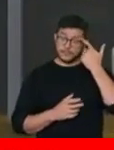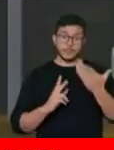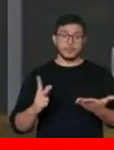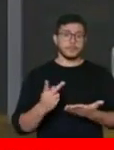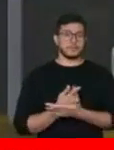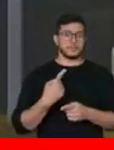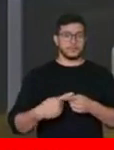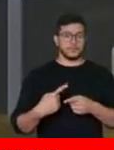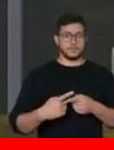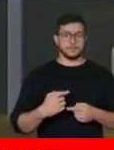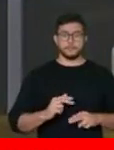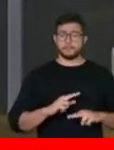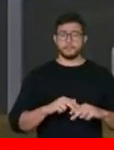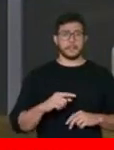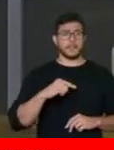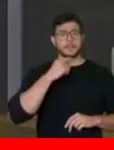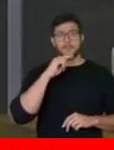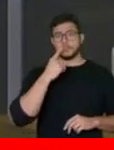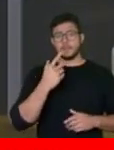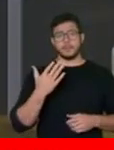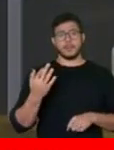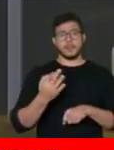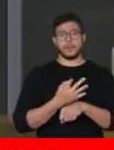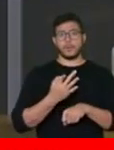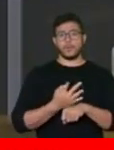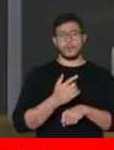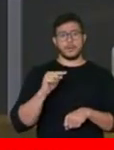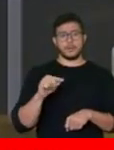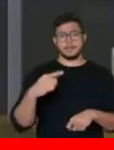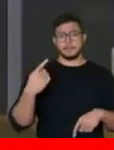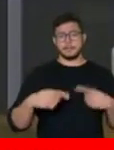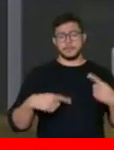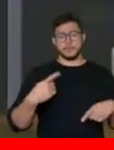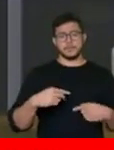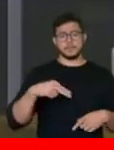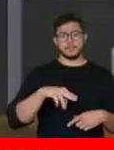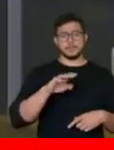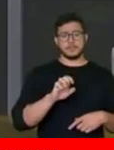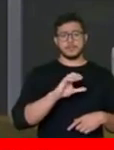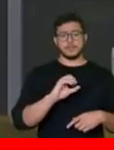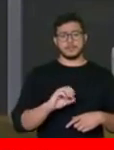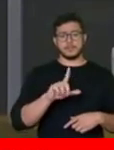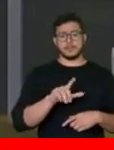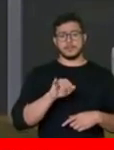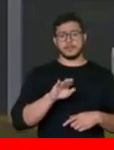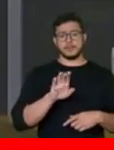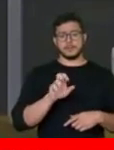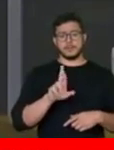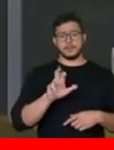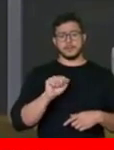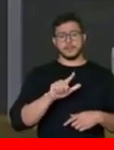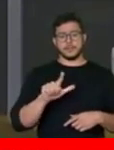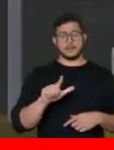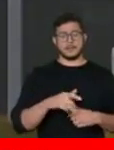ninguém aguenta mais essa política ultraliberal ou neoliberal que estão nos impondo. Isso tem levado à